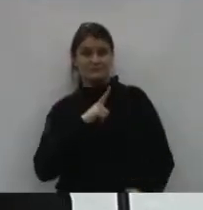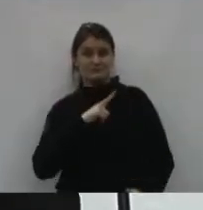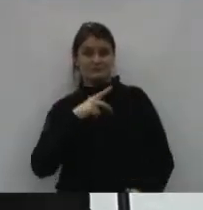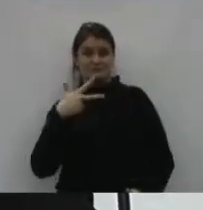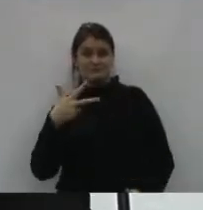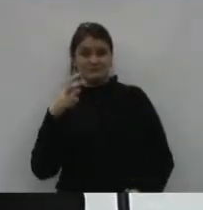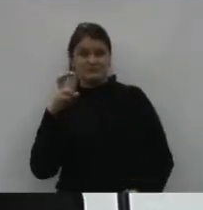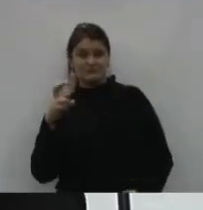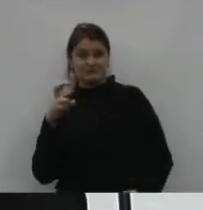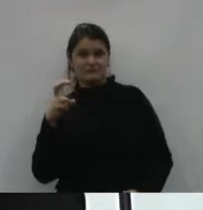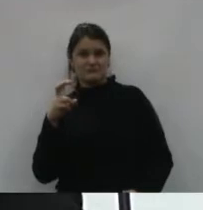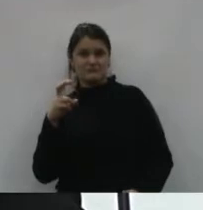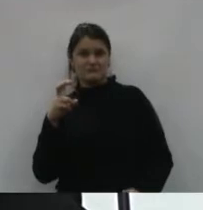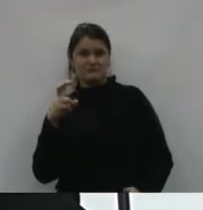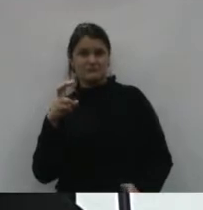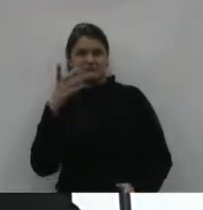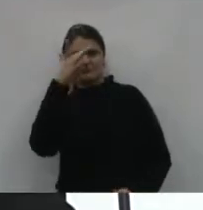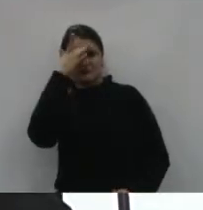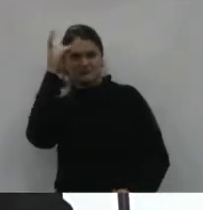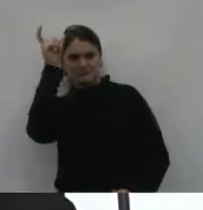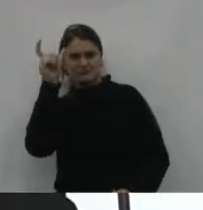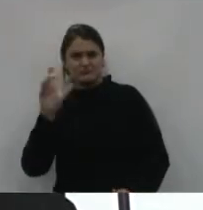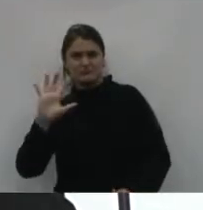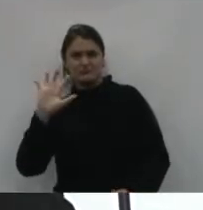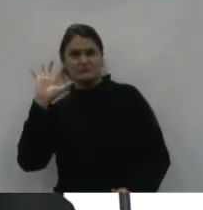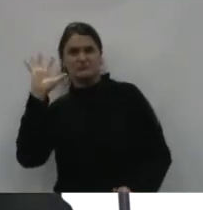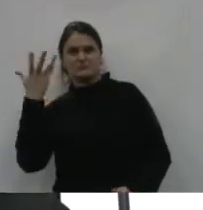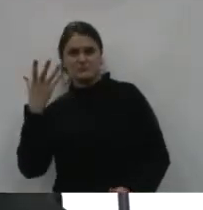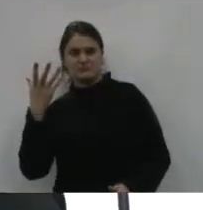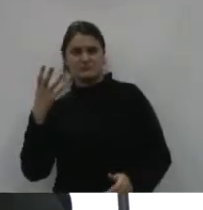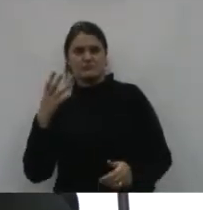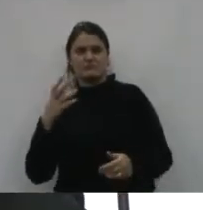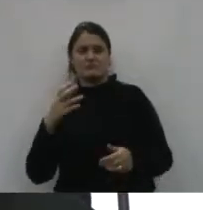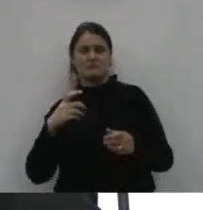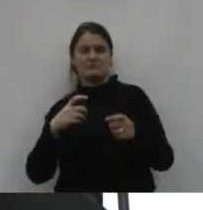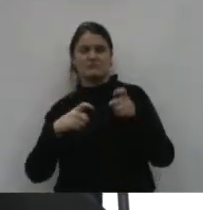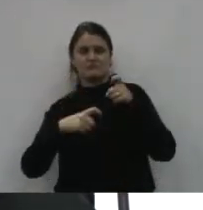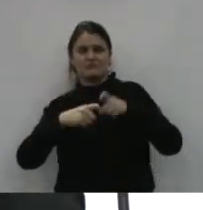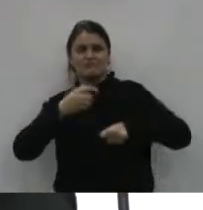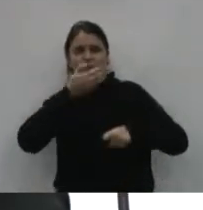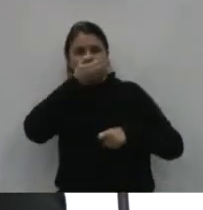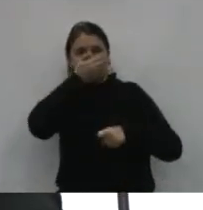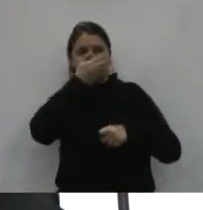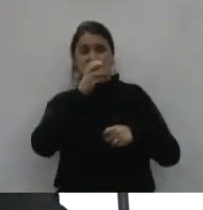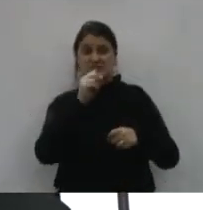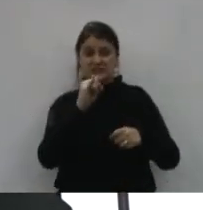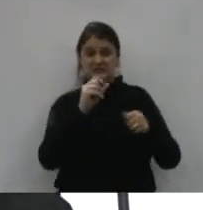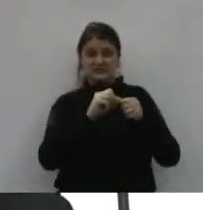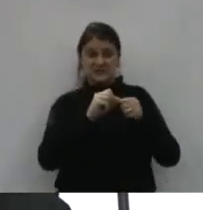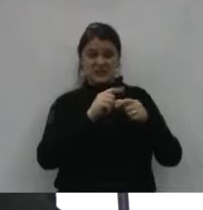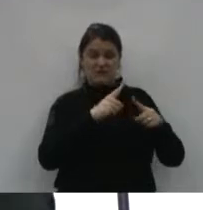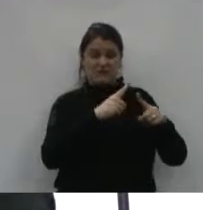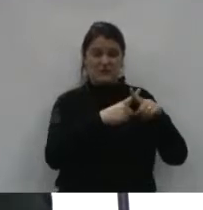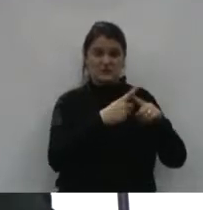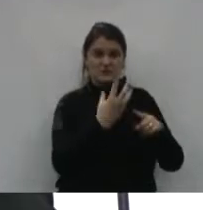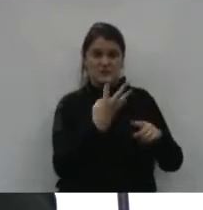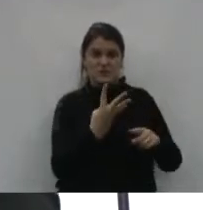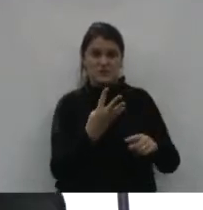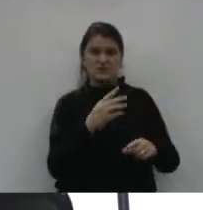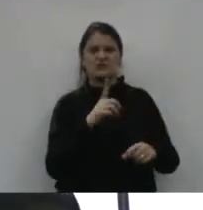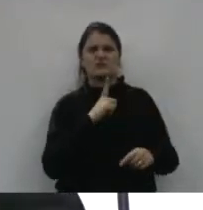tivemos 35 casos no ano de 2017 multiplicando aproximadamente por quatro teríamos a